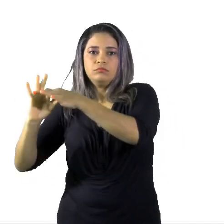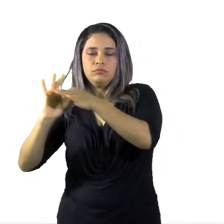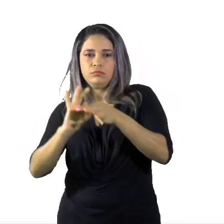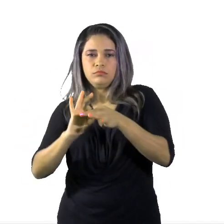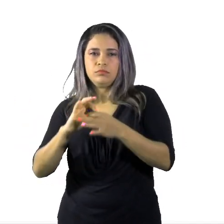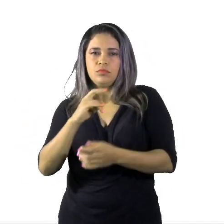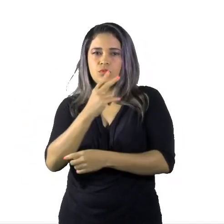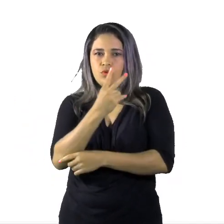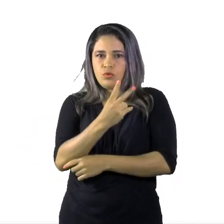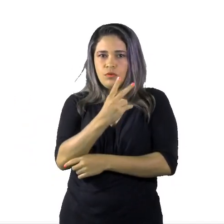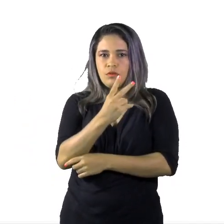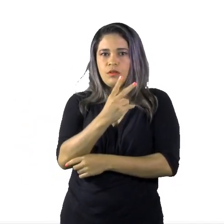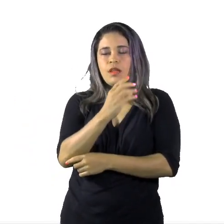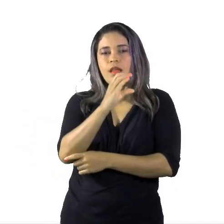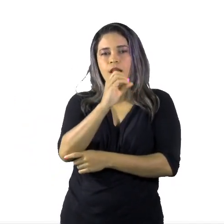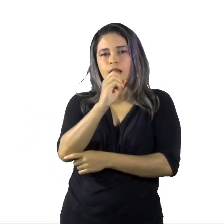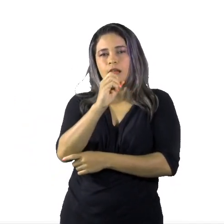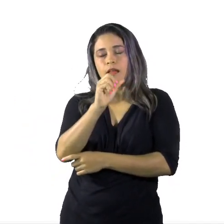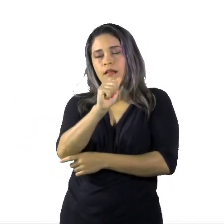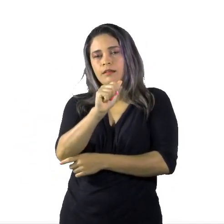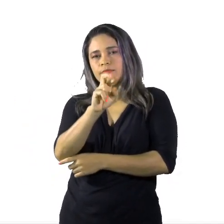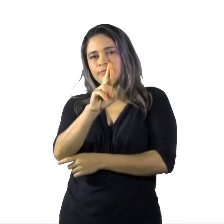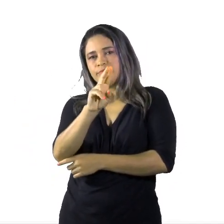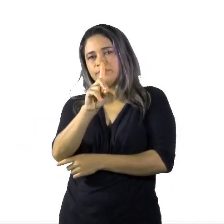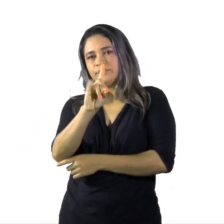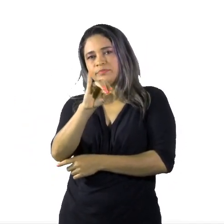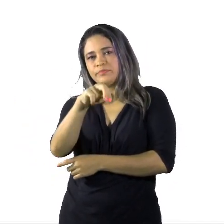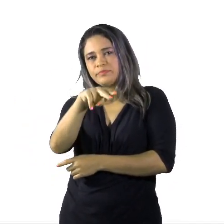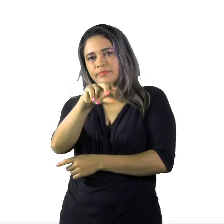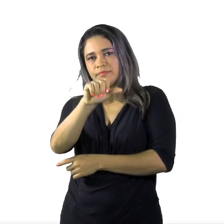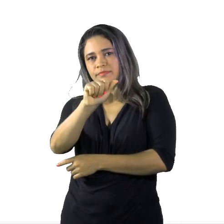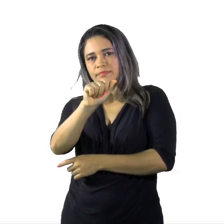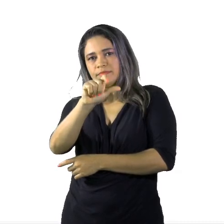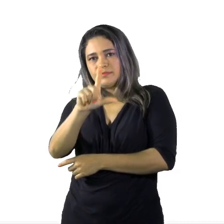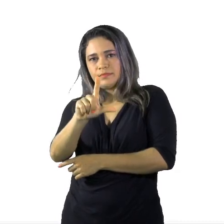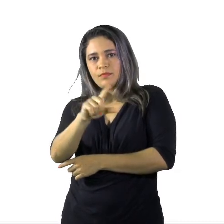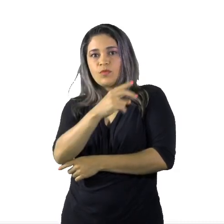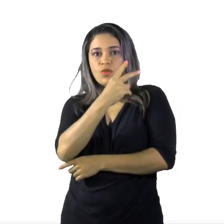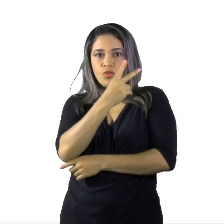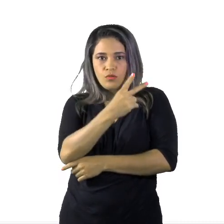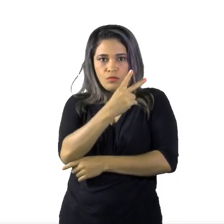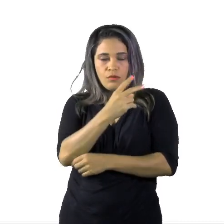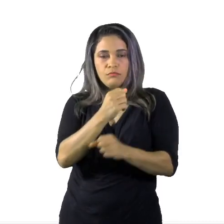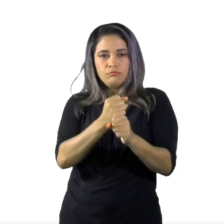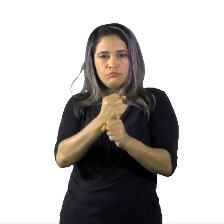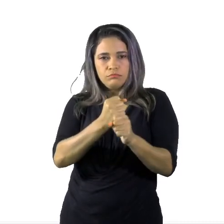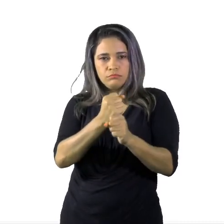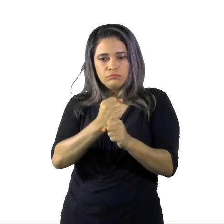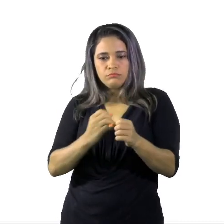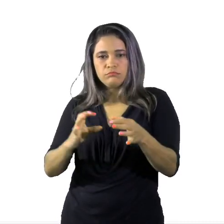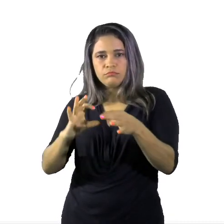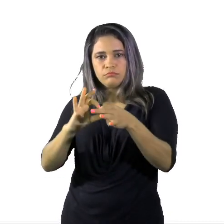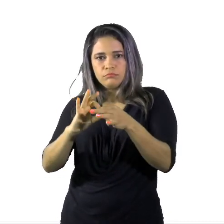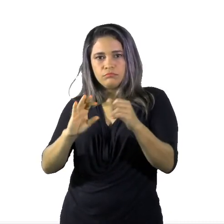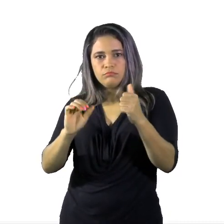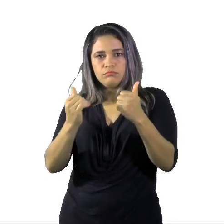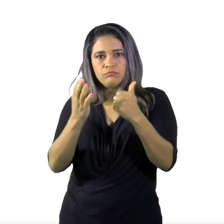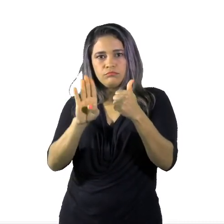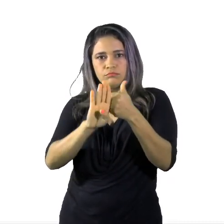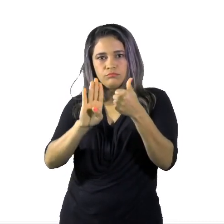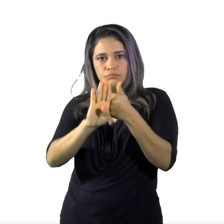numeral cardinal. 2 anos, 2 também o numeral cardinal, antecedeu o substantivo